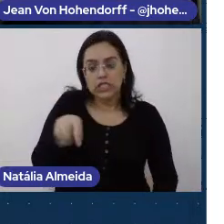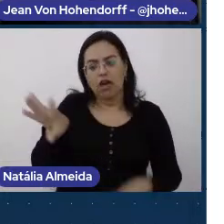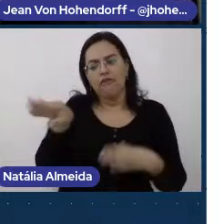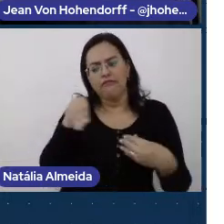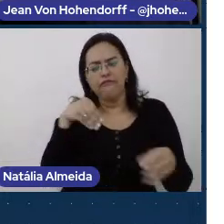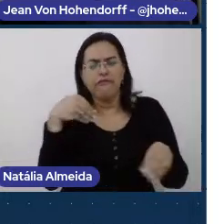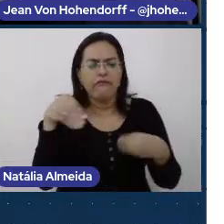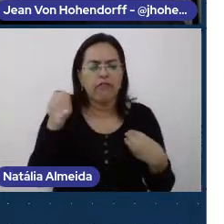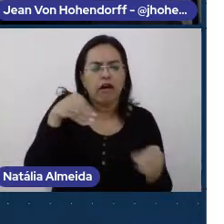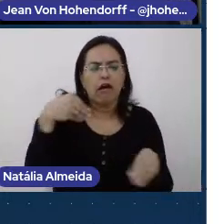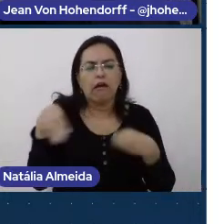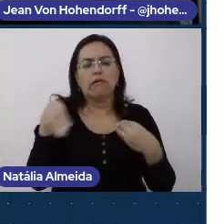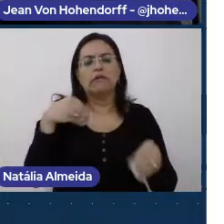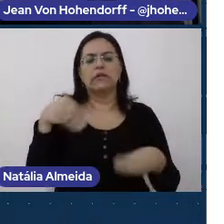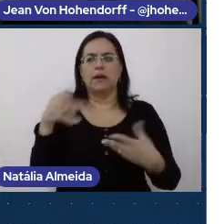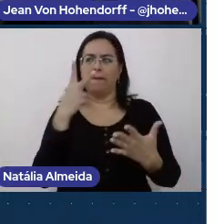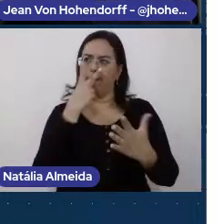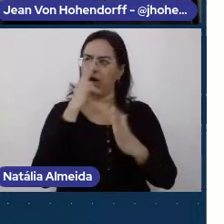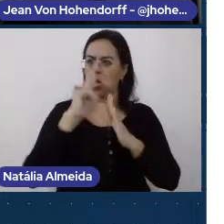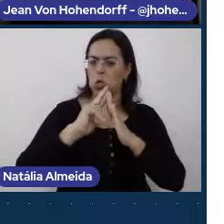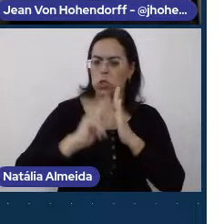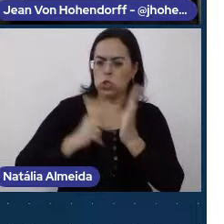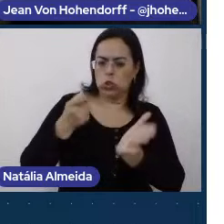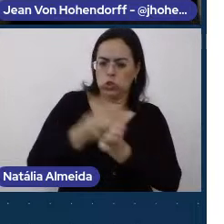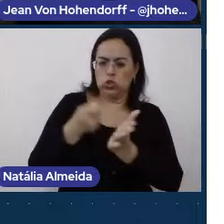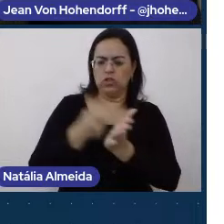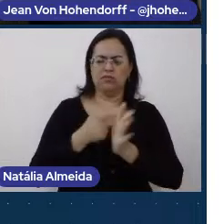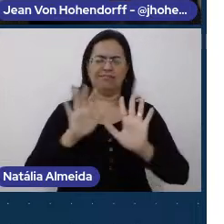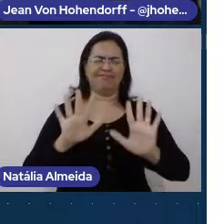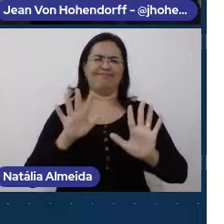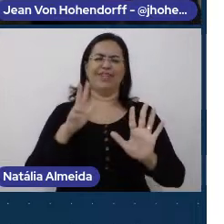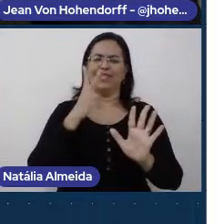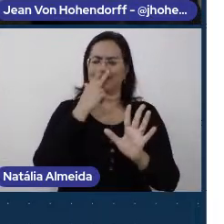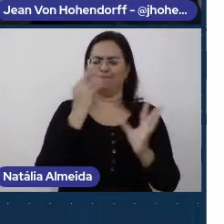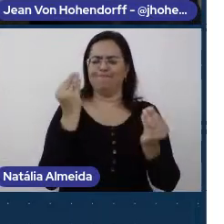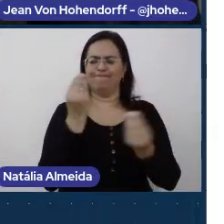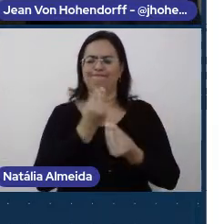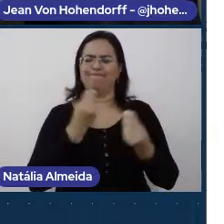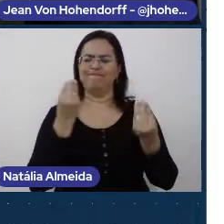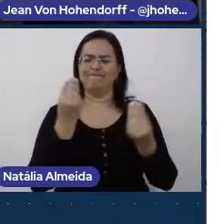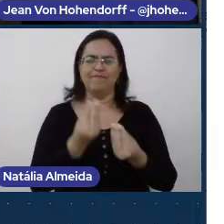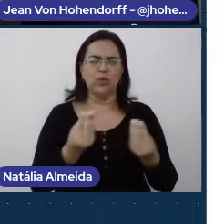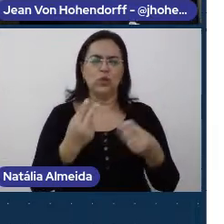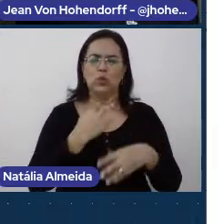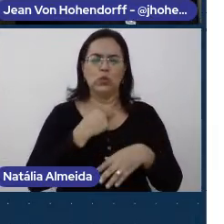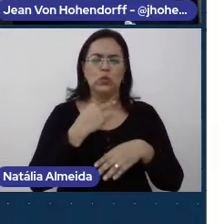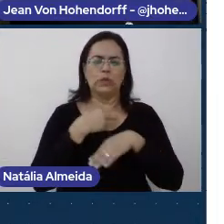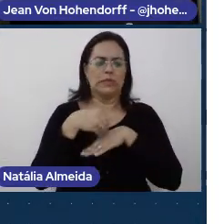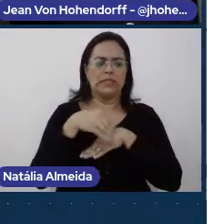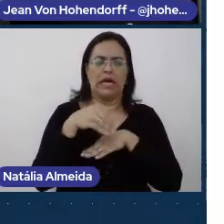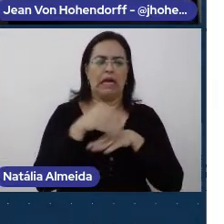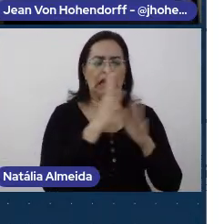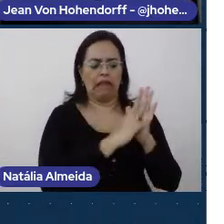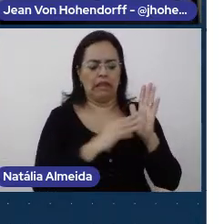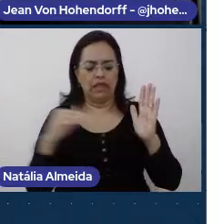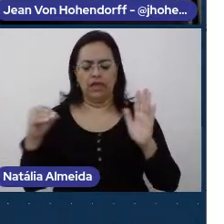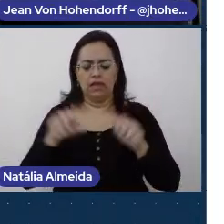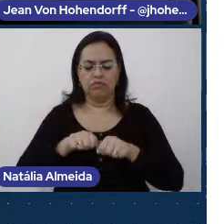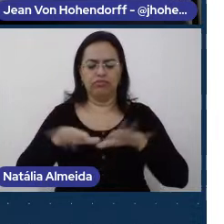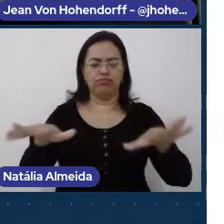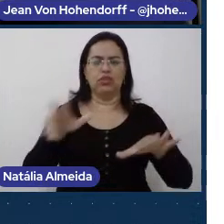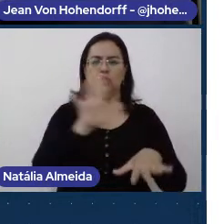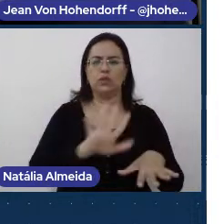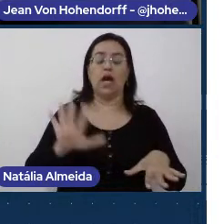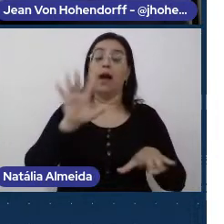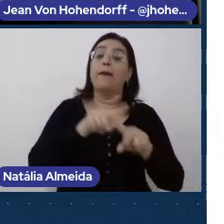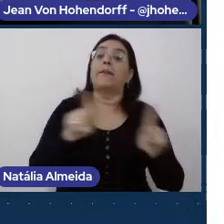como tendo menor rigor, como sendo vaga, imprecisa, não replicável e não generalizável. Mas aí depende muito